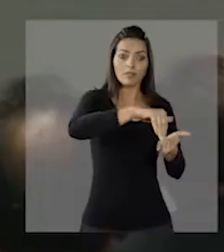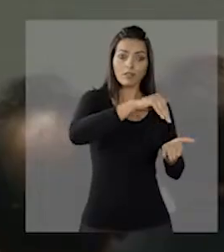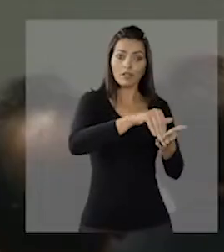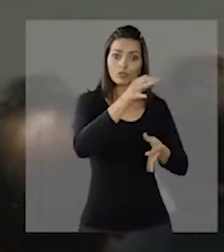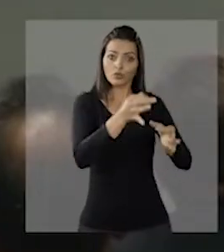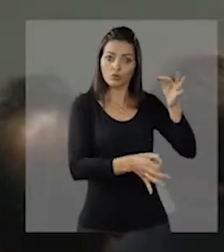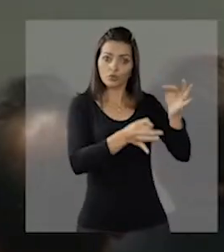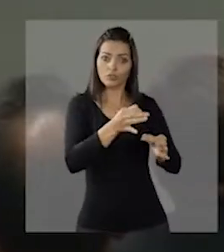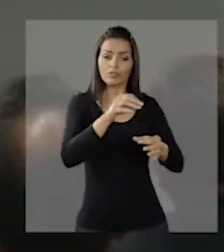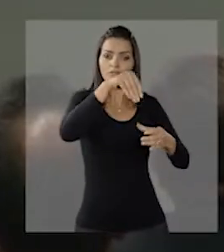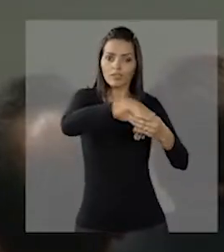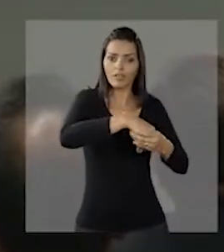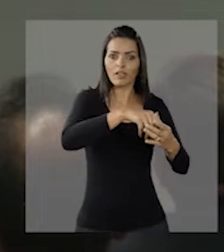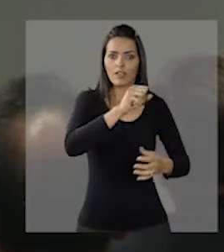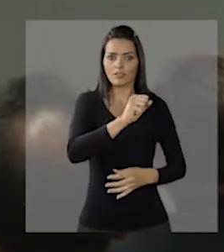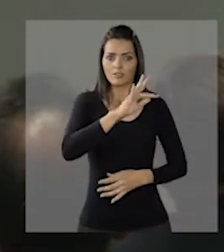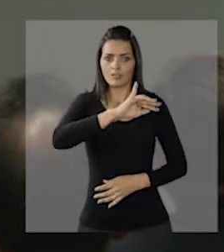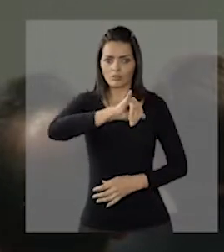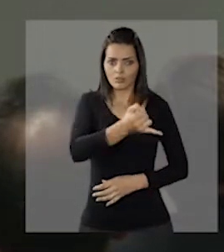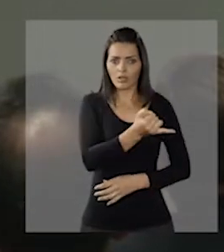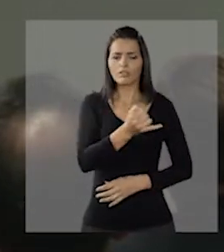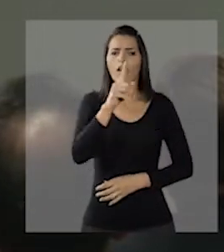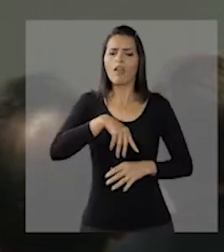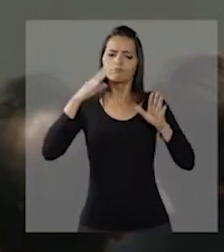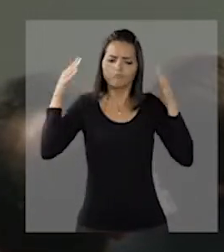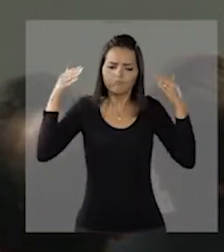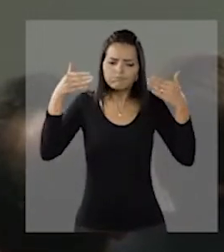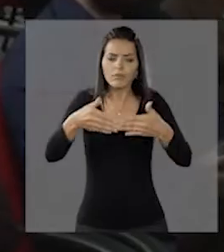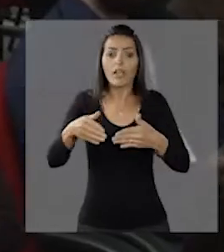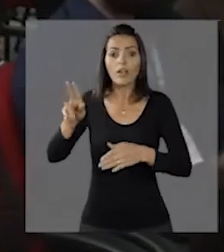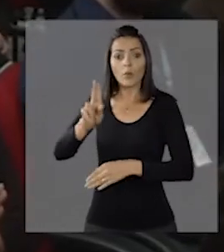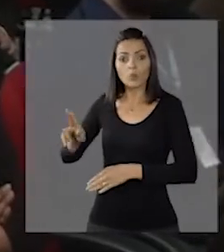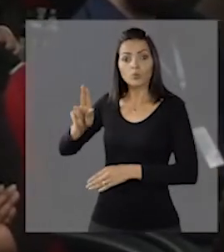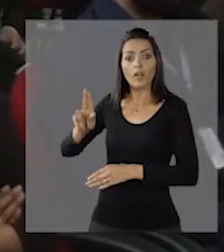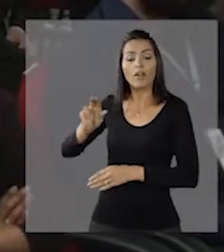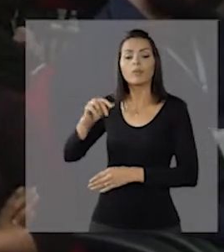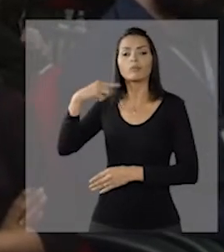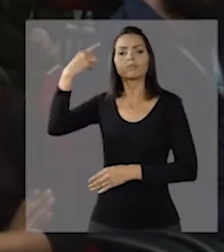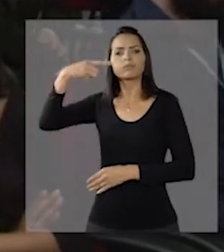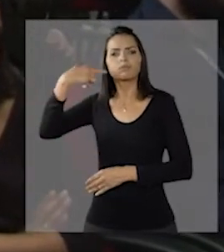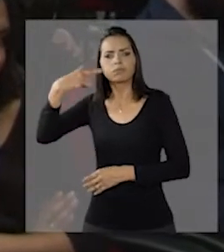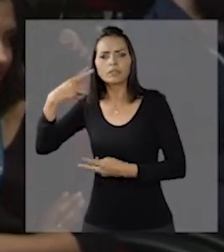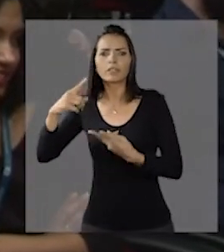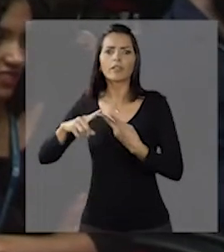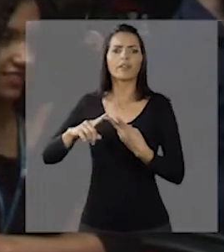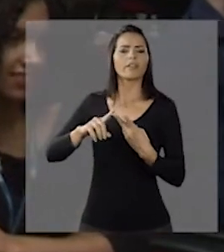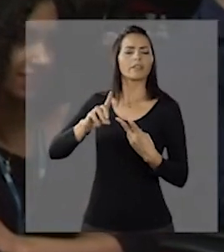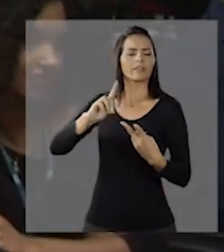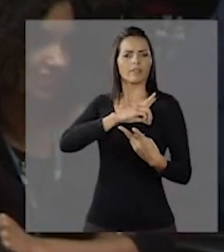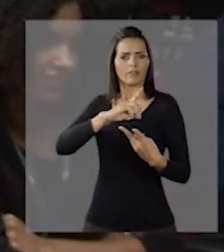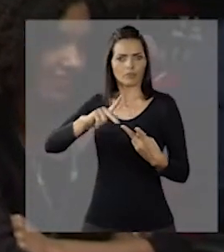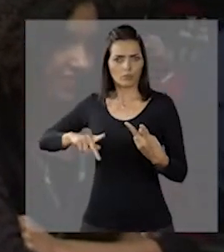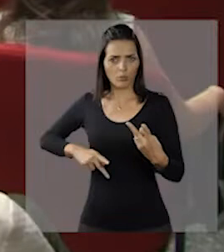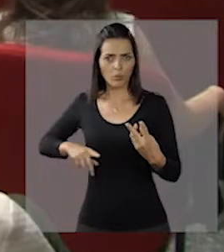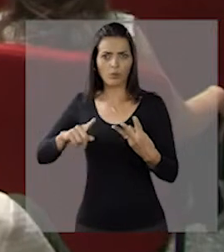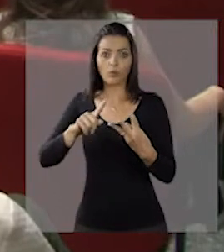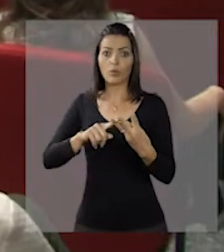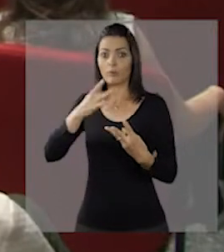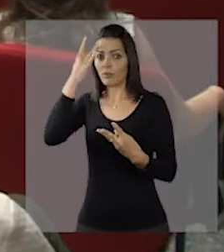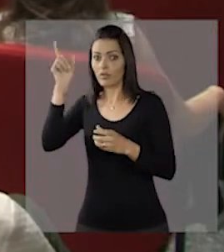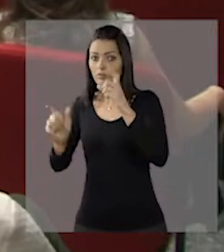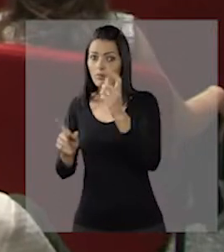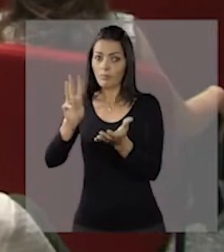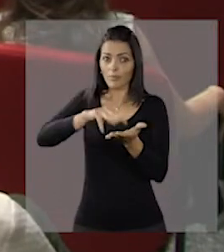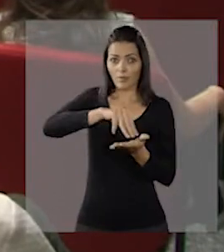Secretaria Judiciária do STJ, é totalmente dedicada a usuários externos, como advogados, defensores públicos, membros